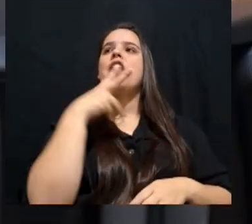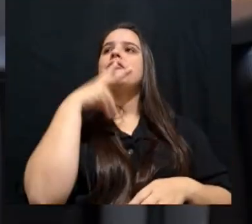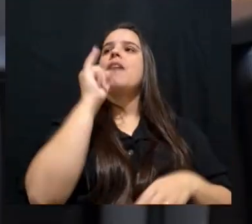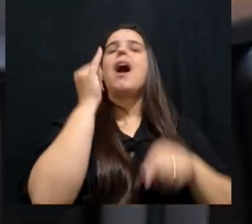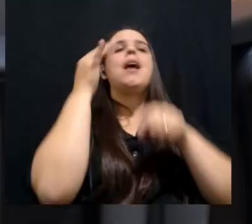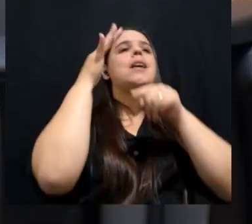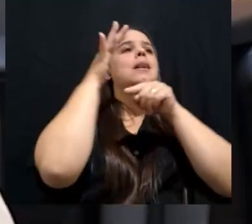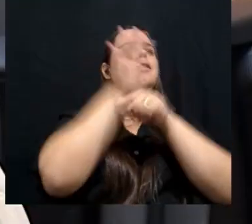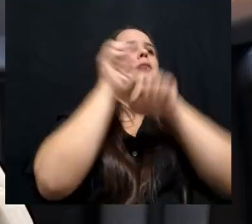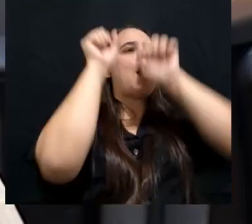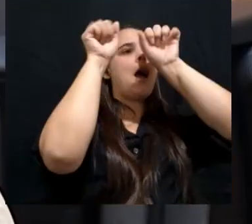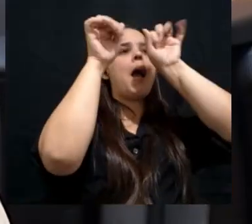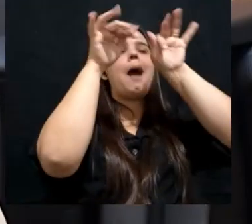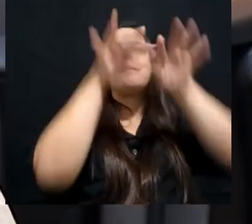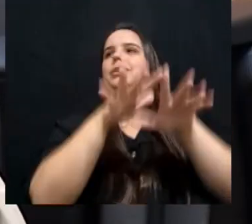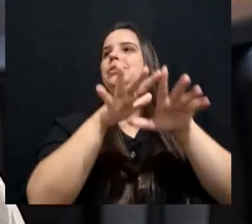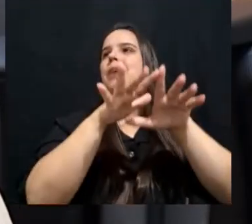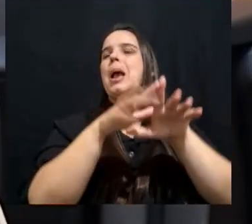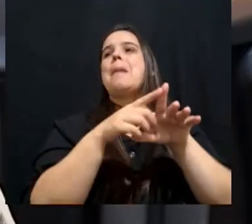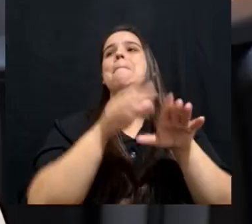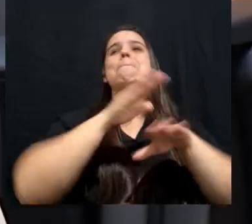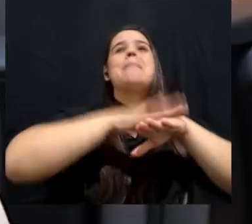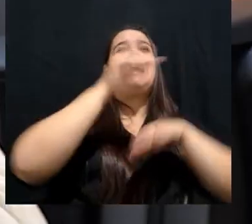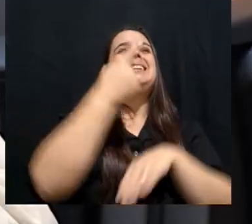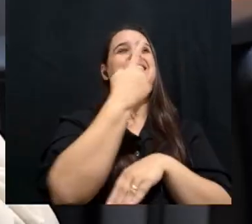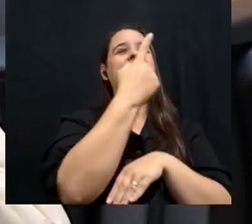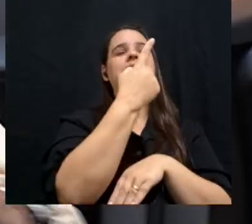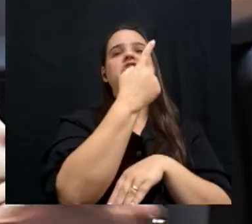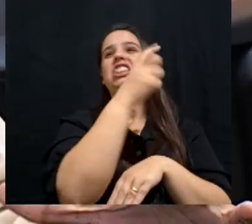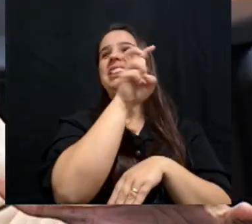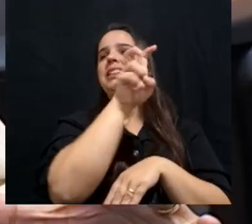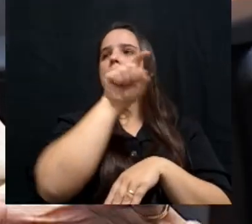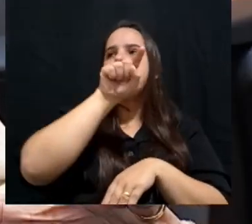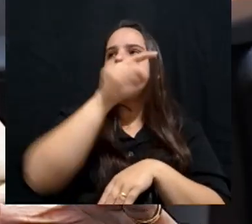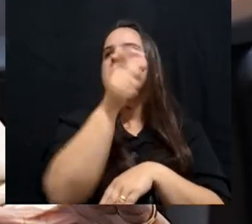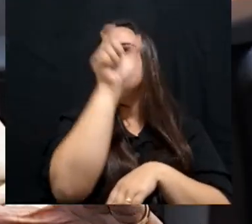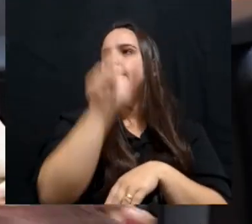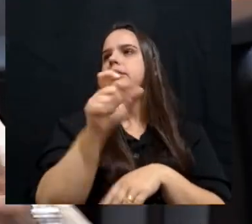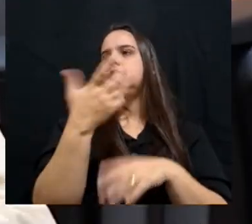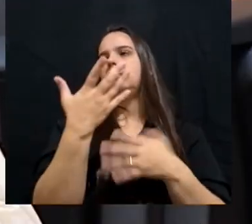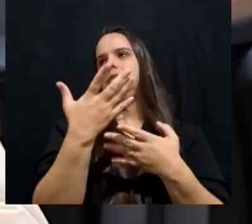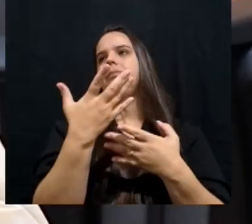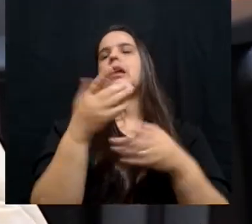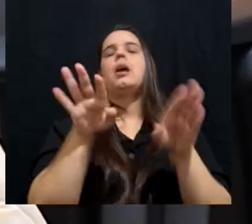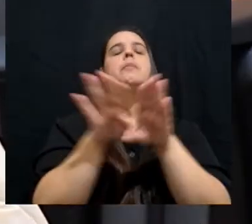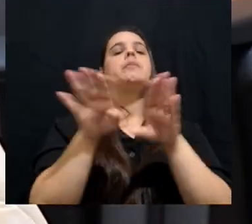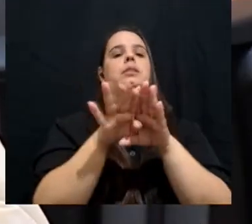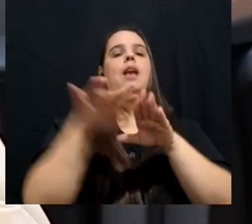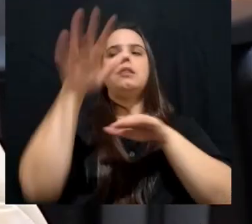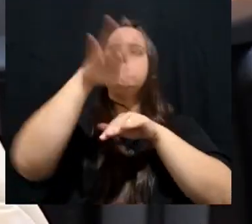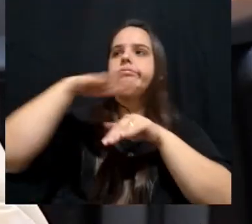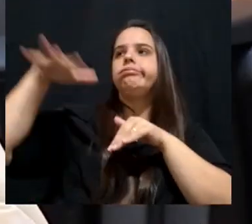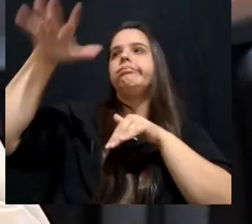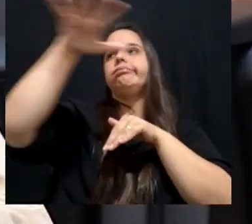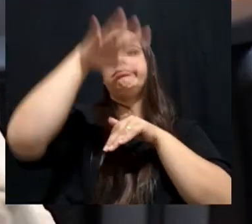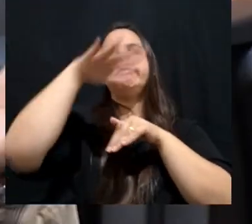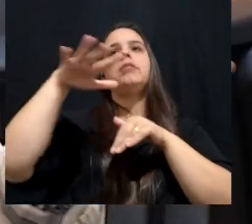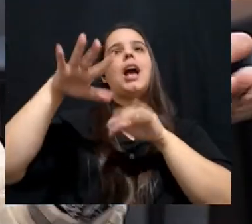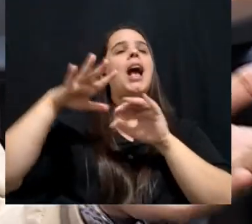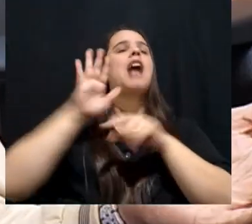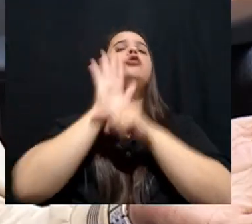500 mil trabalhadores no país, porque aprovado lá na Câmara, o projeto é nacional. É nacional. Né? E a boa